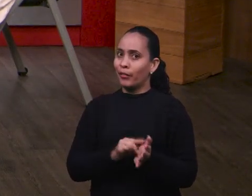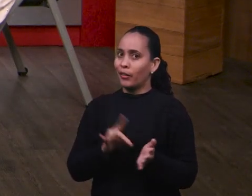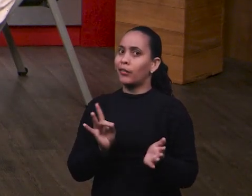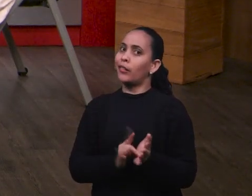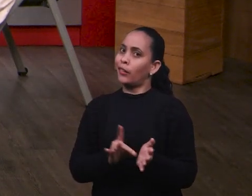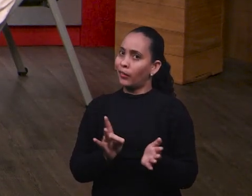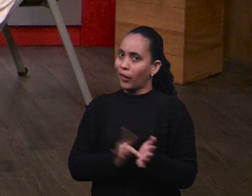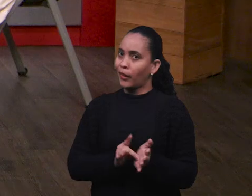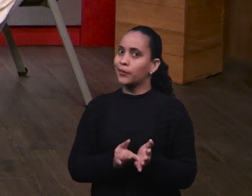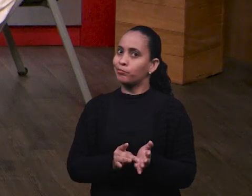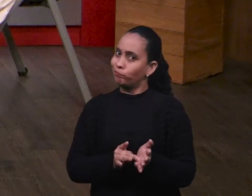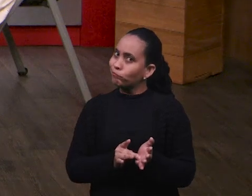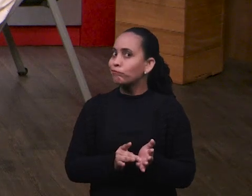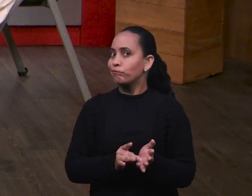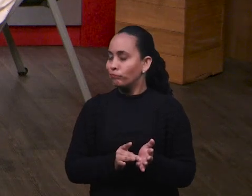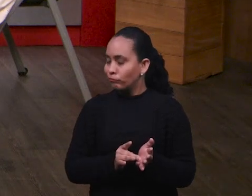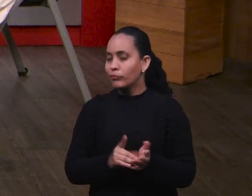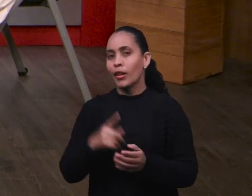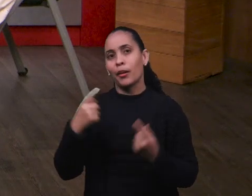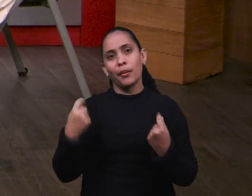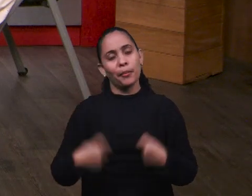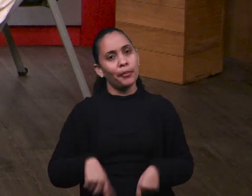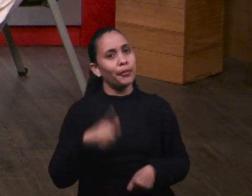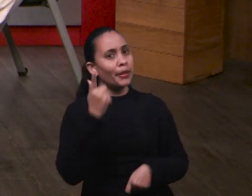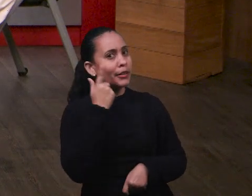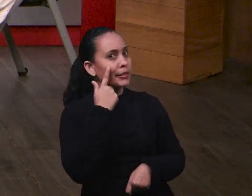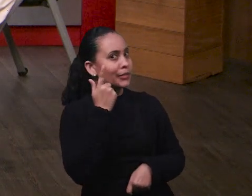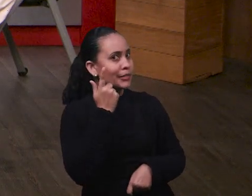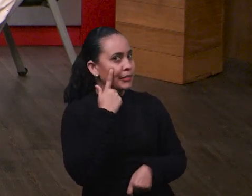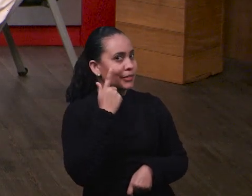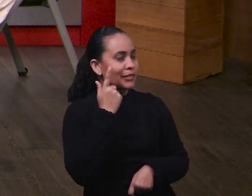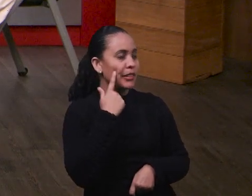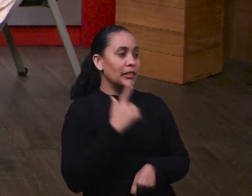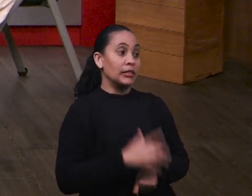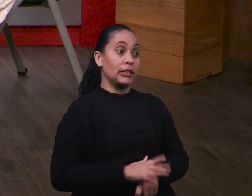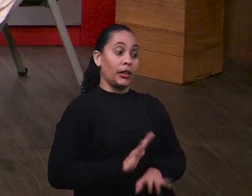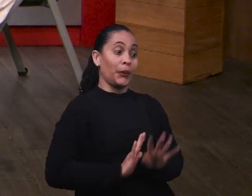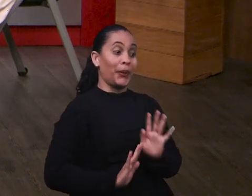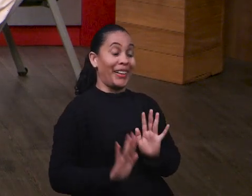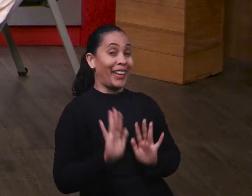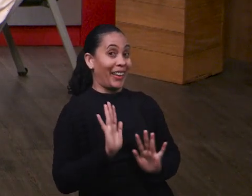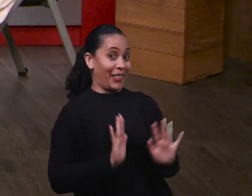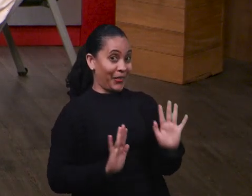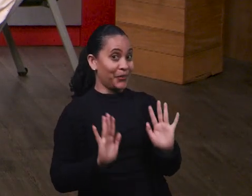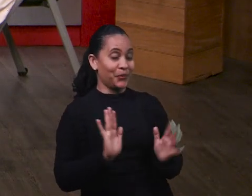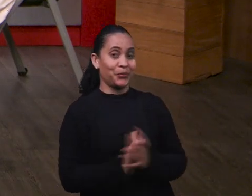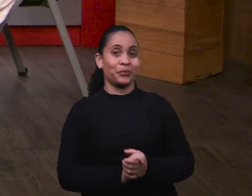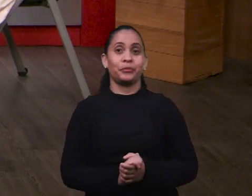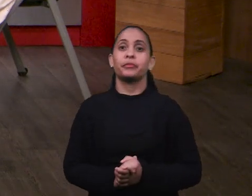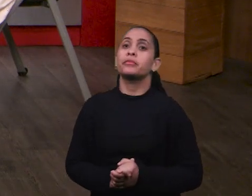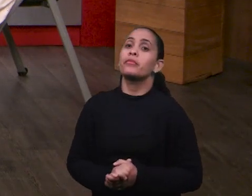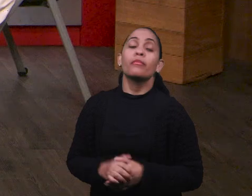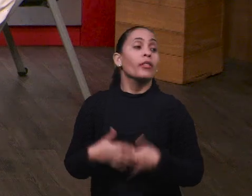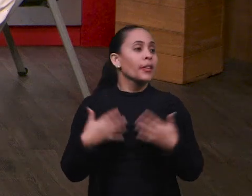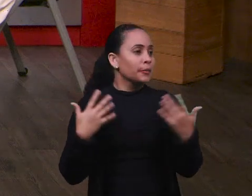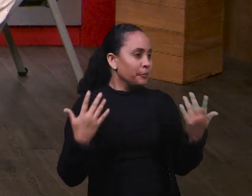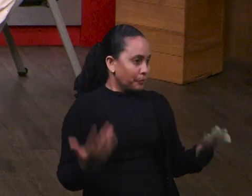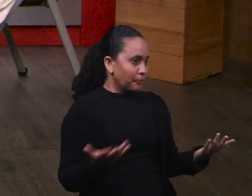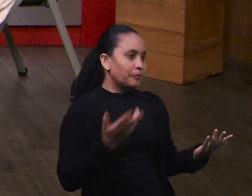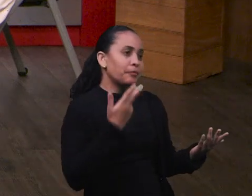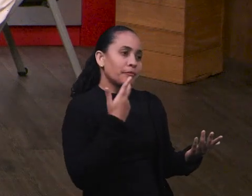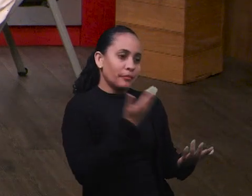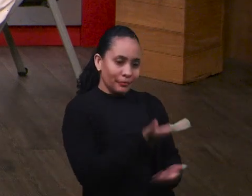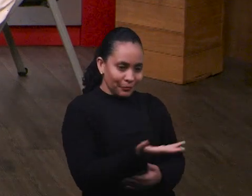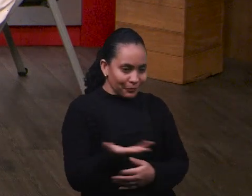o medicamento, né? Então realmente a gente precisa ficar perto, né? Tomar cuidado com isso. Então,